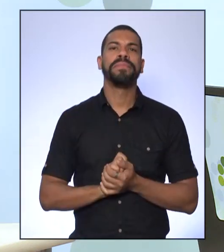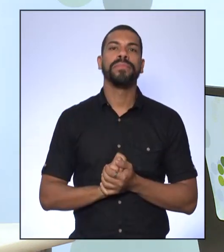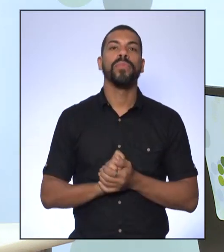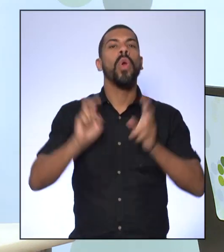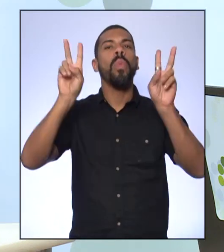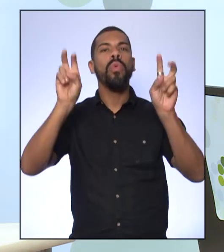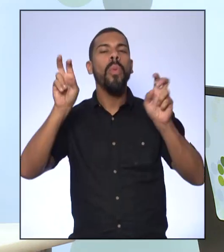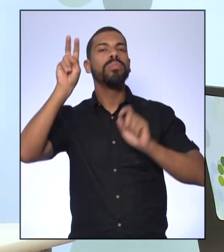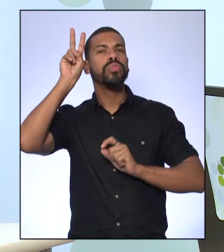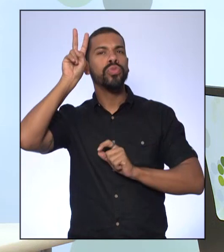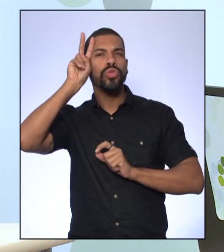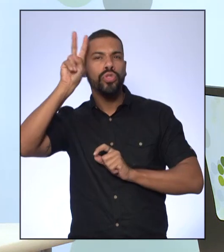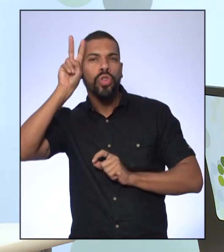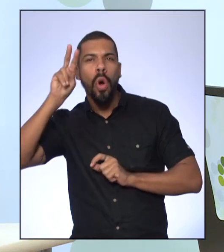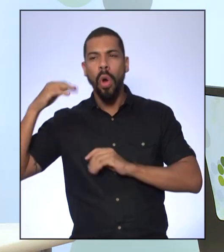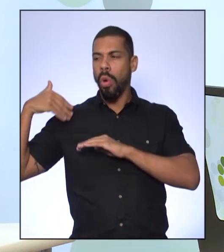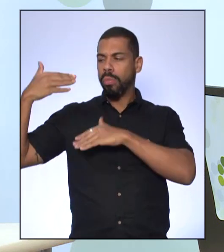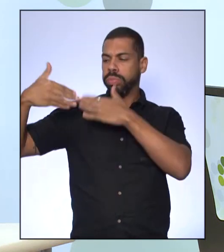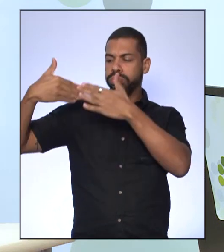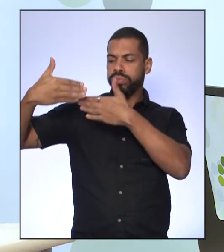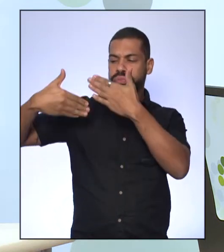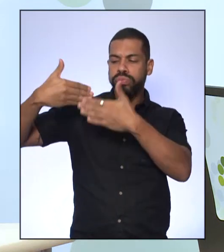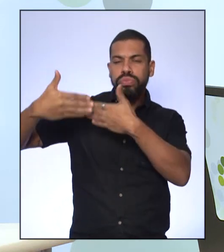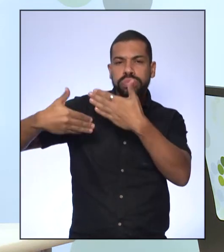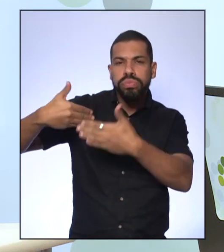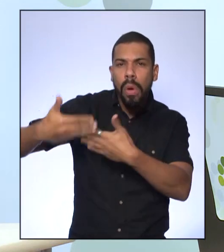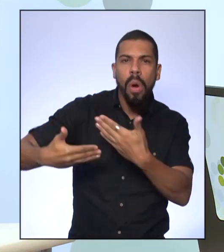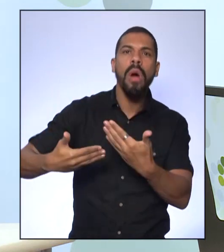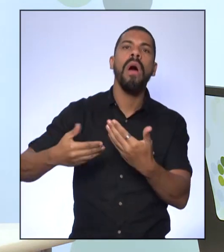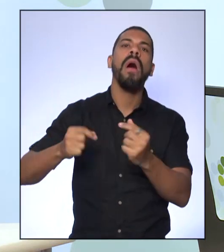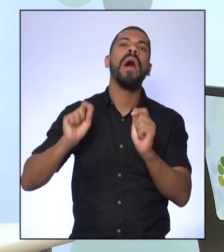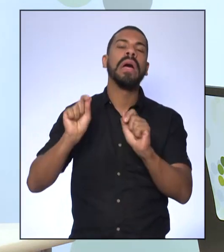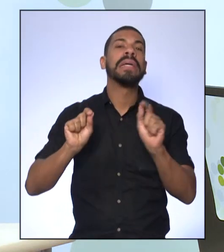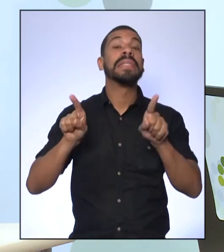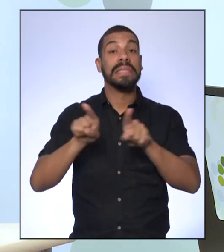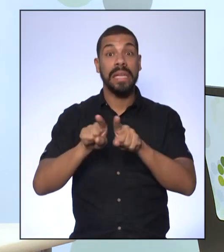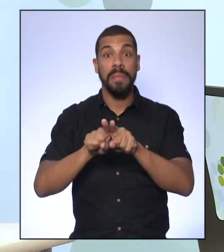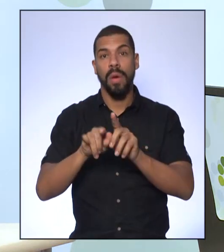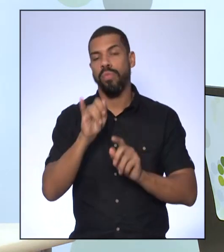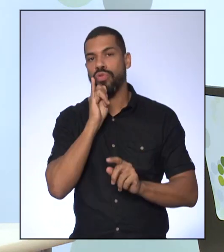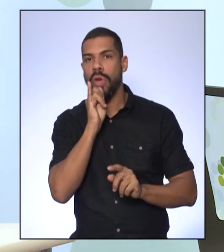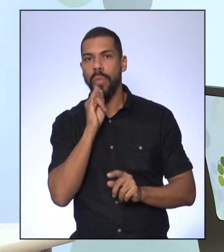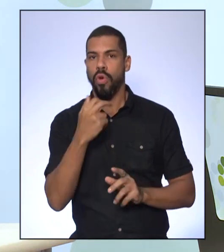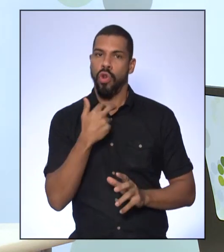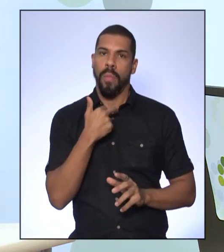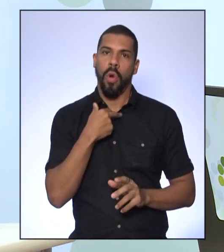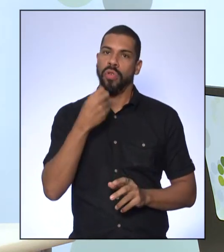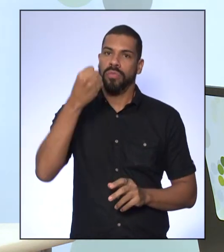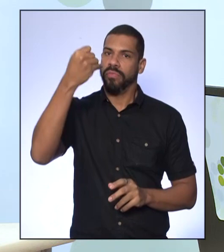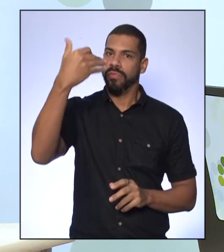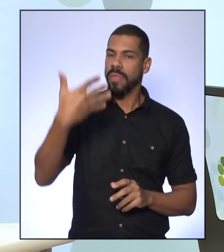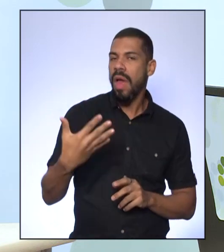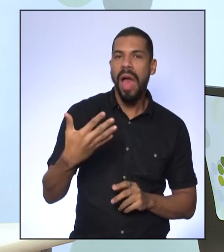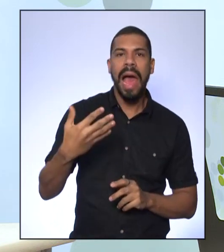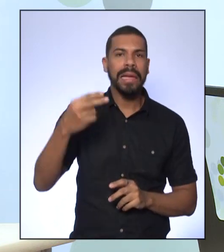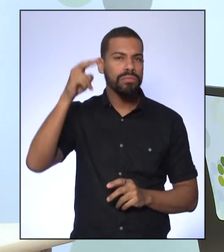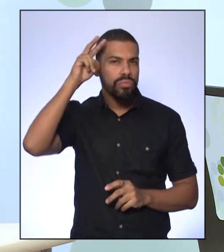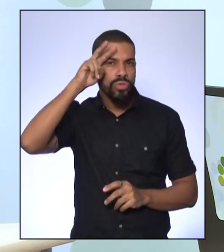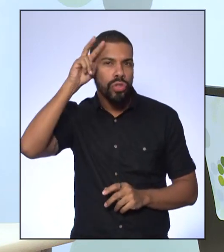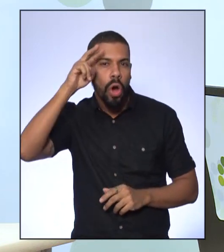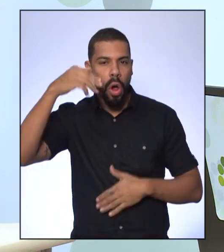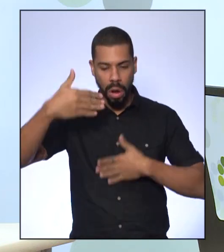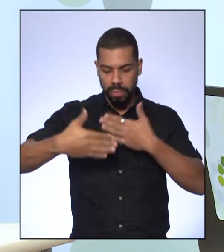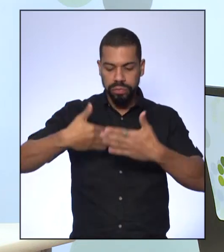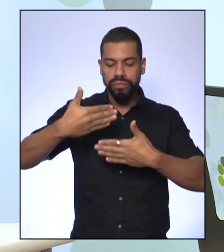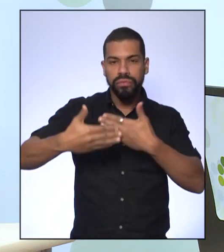da questão do sensoriamento remoto, falei que a gente não pode falar do histórico sem falar antes da evolução